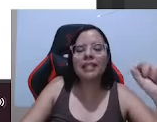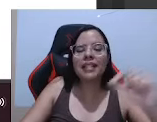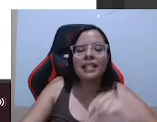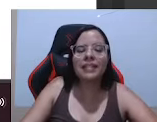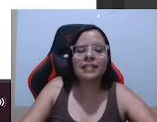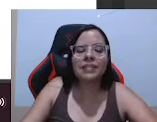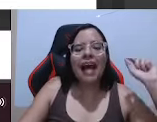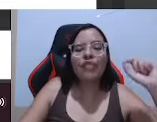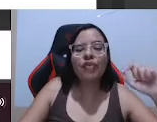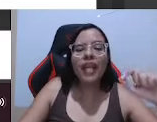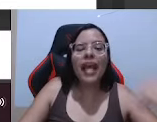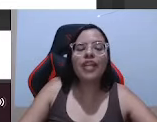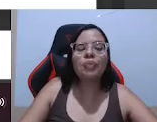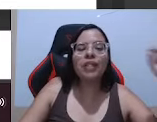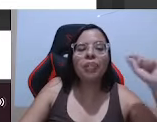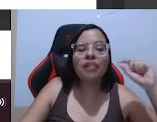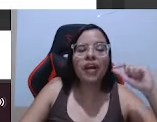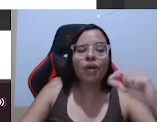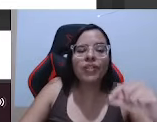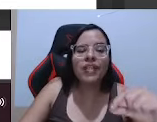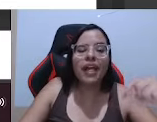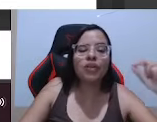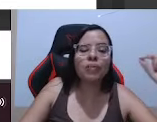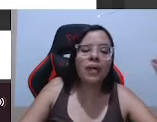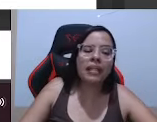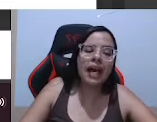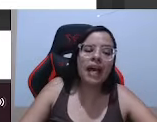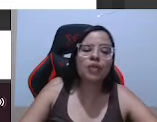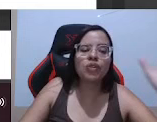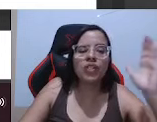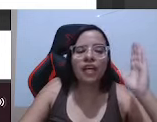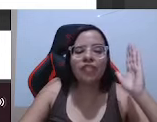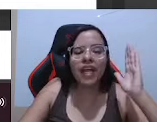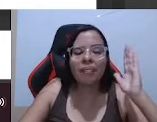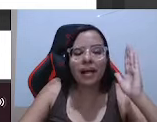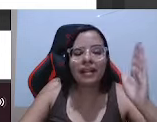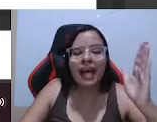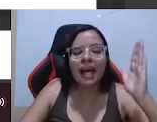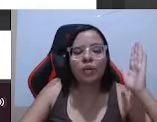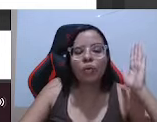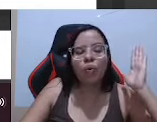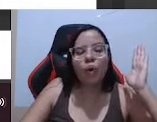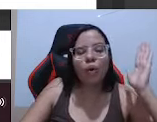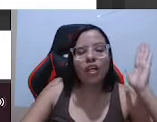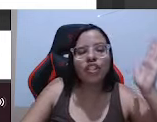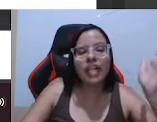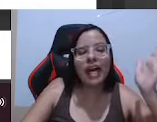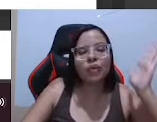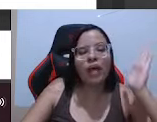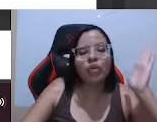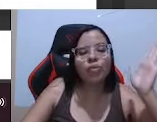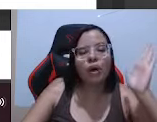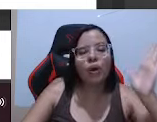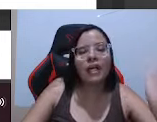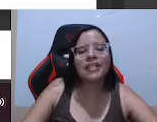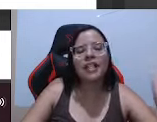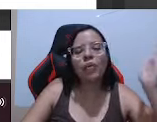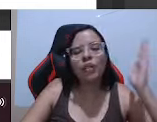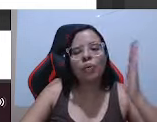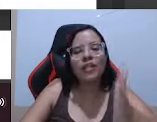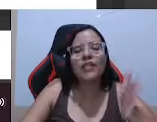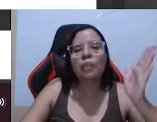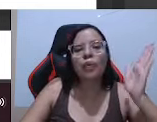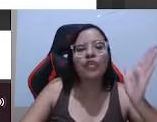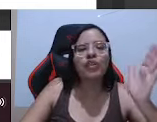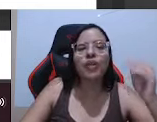primeiros PCDs. A Vunesp também vai considerar os empatados. Quem ficar empatado com o candidato da última